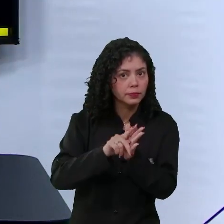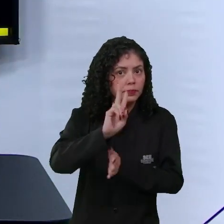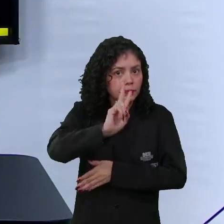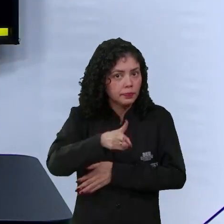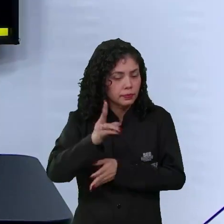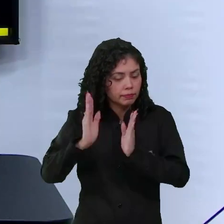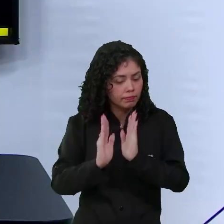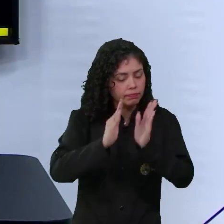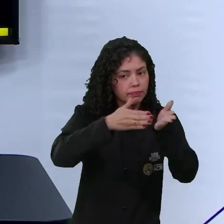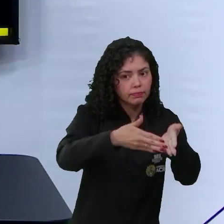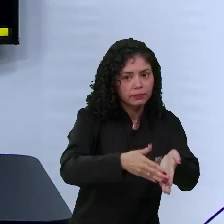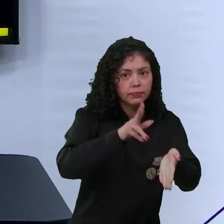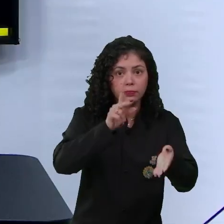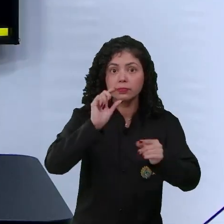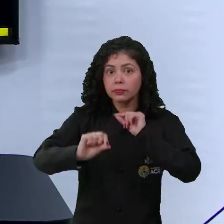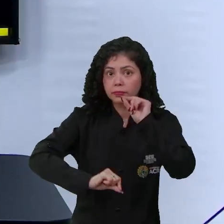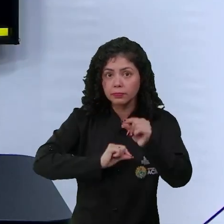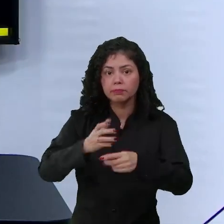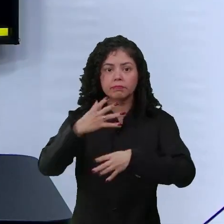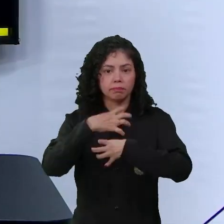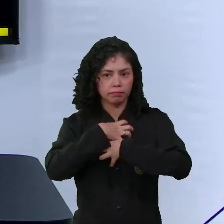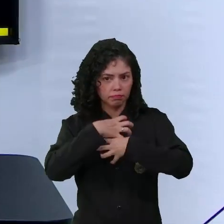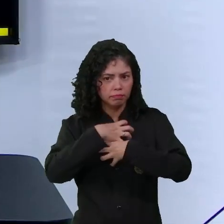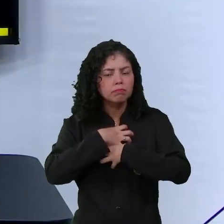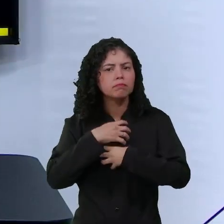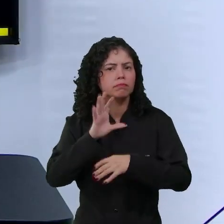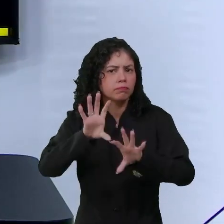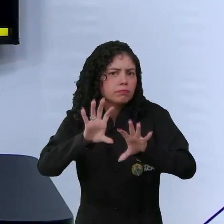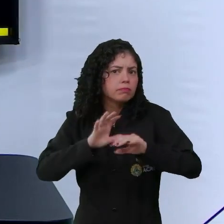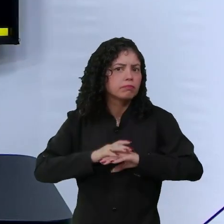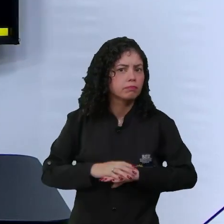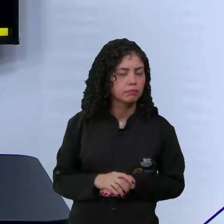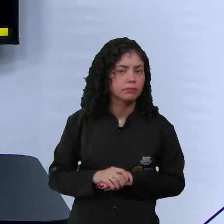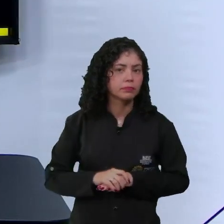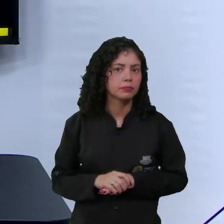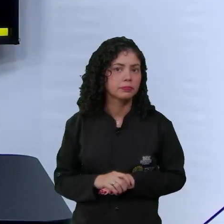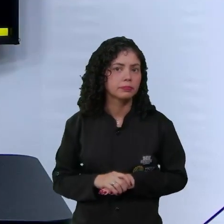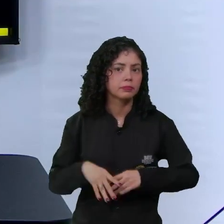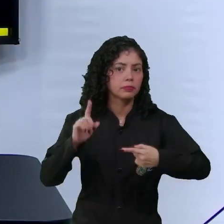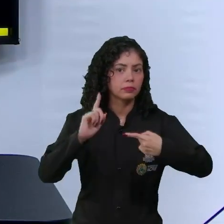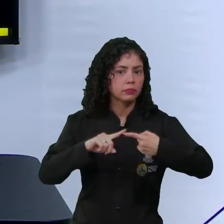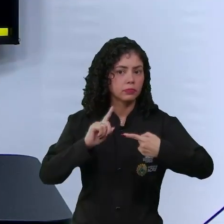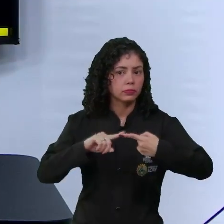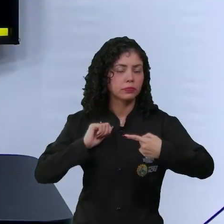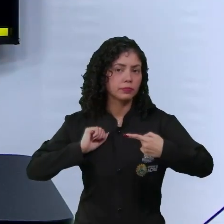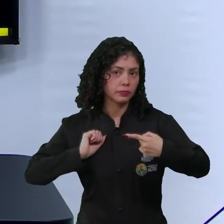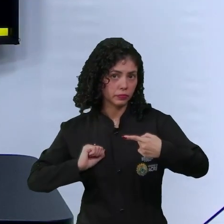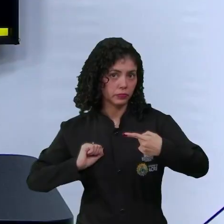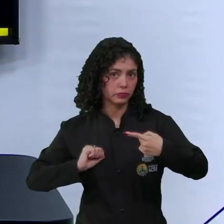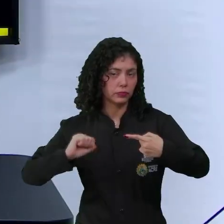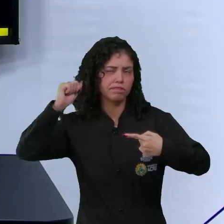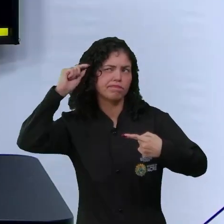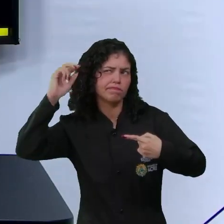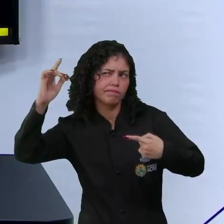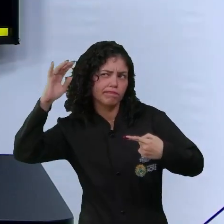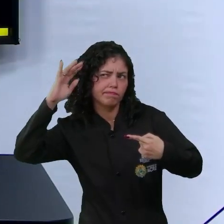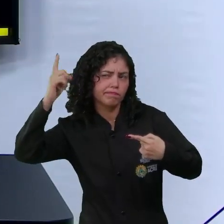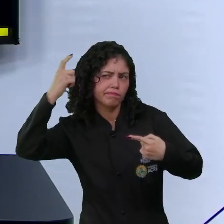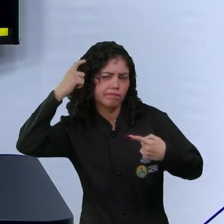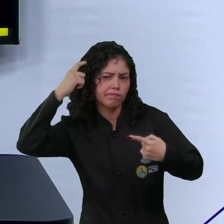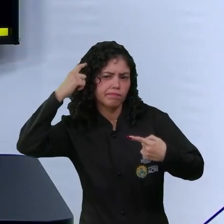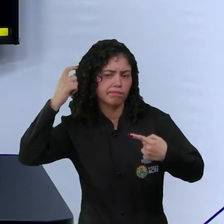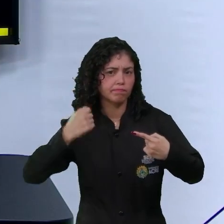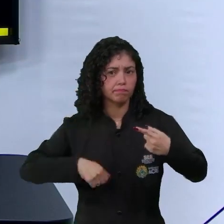vai estar direcionada para um sentimento, vamos colocar assim, seja de reflexão,